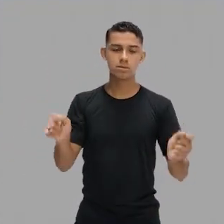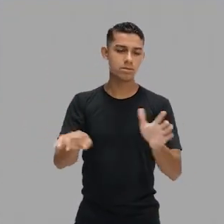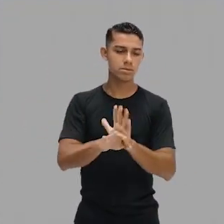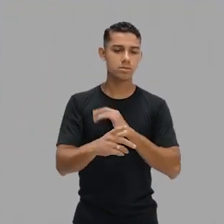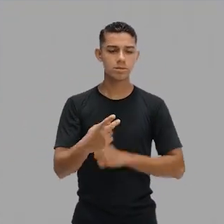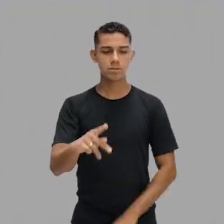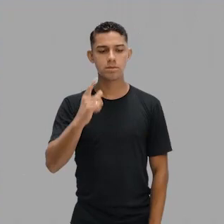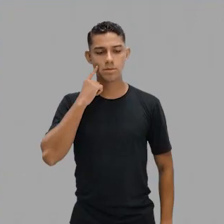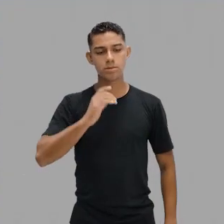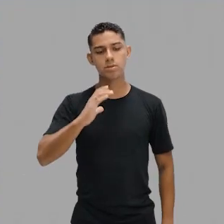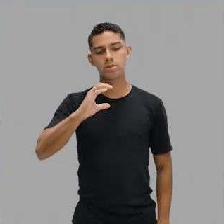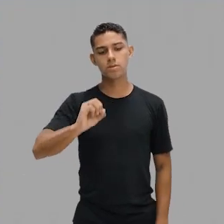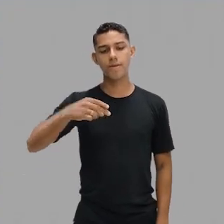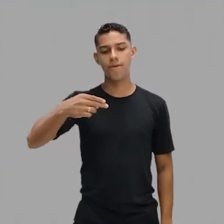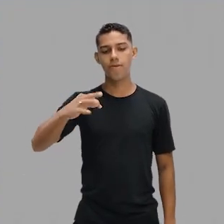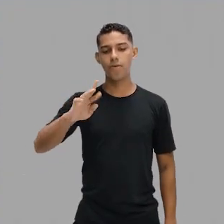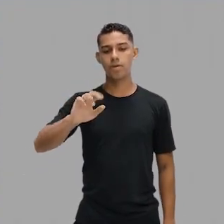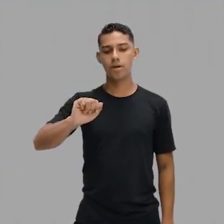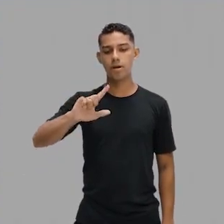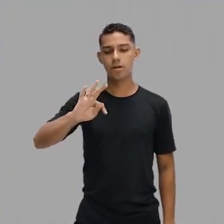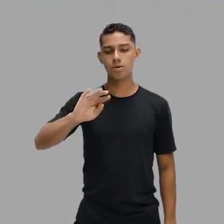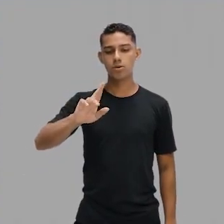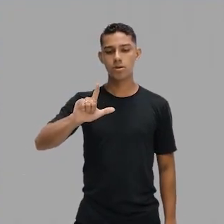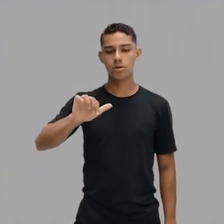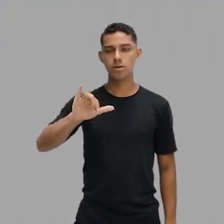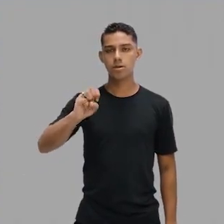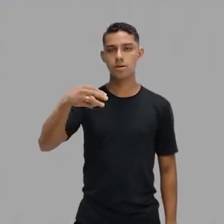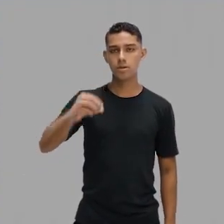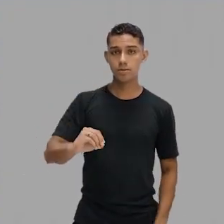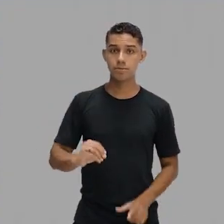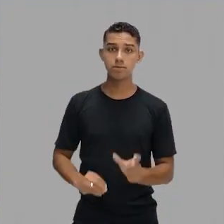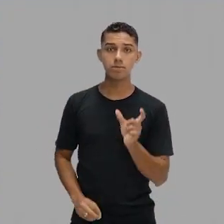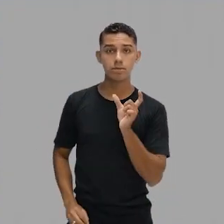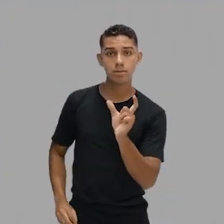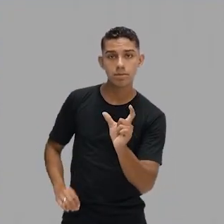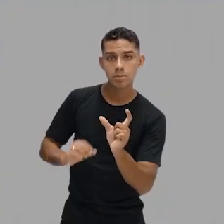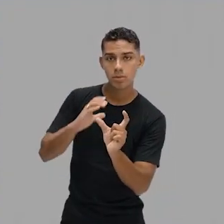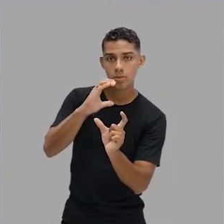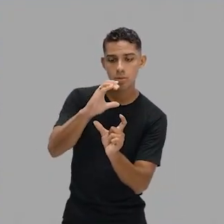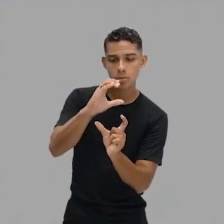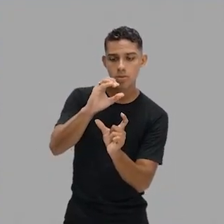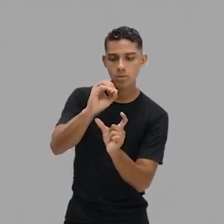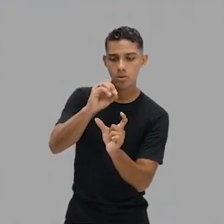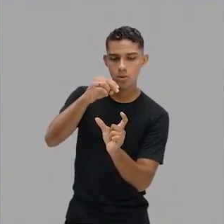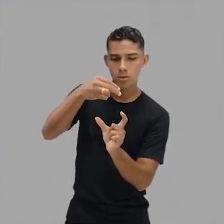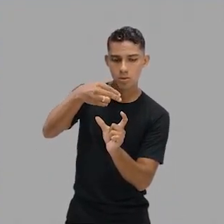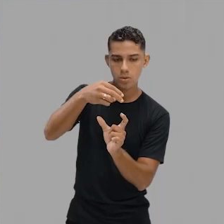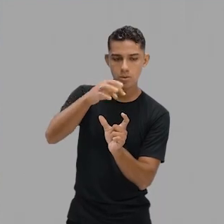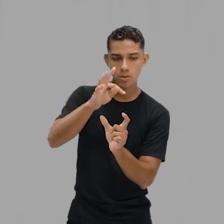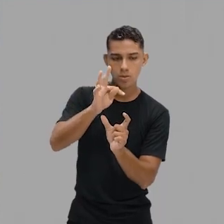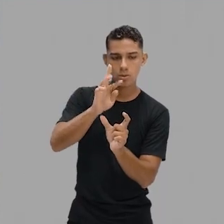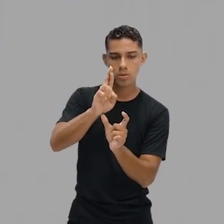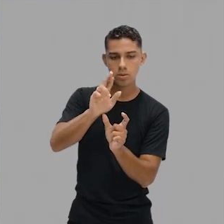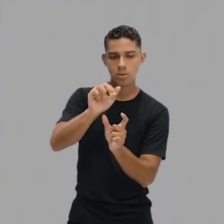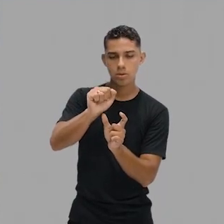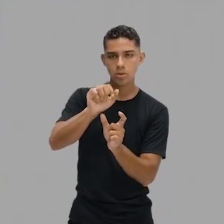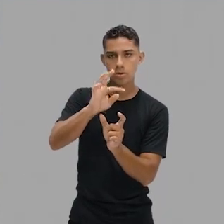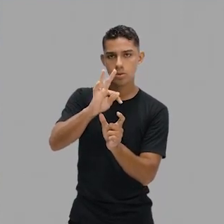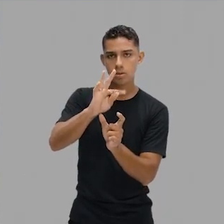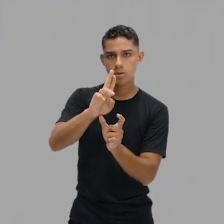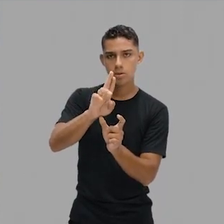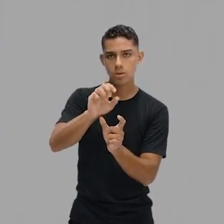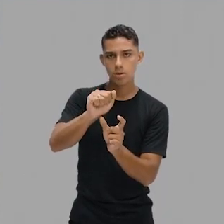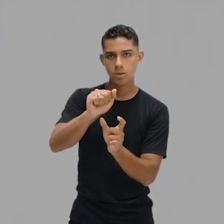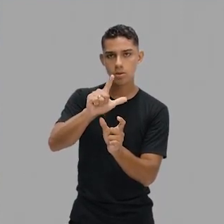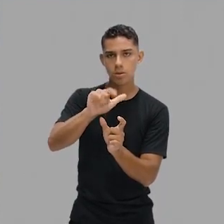contratualismo. Bom, o contratualismo é uma das grandes teorias da modernidade que trazem, que vão anunciar,